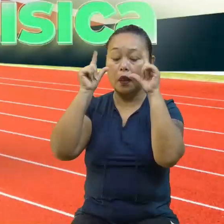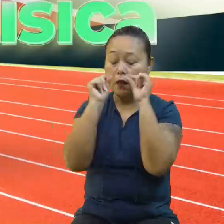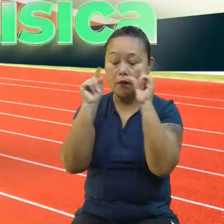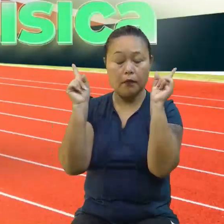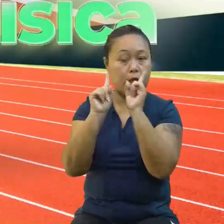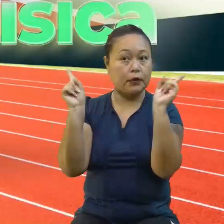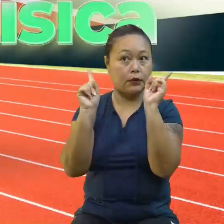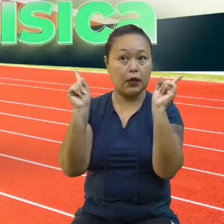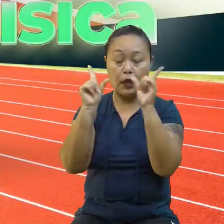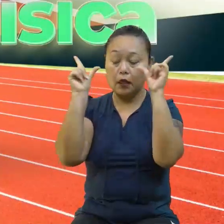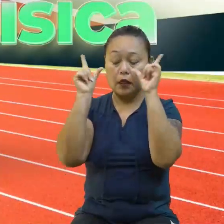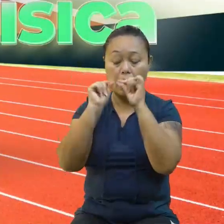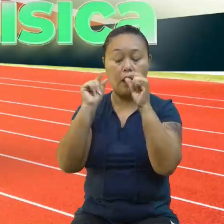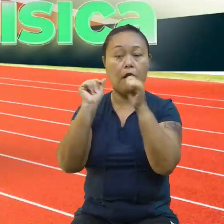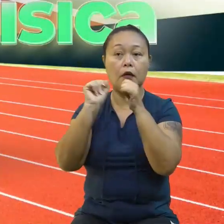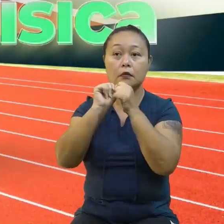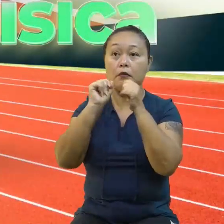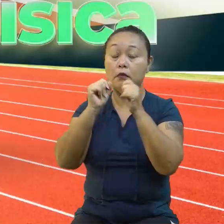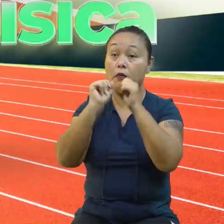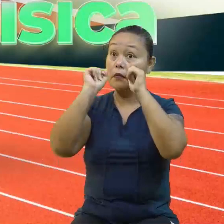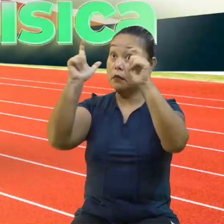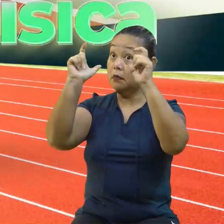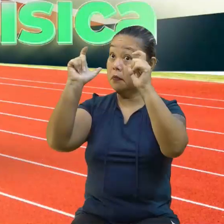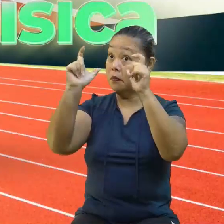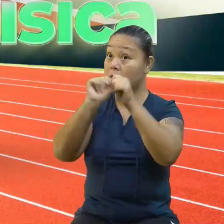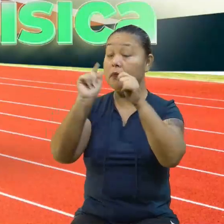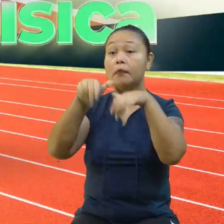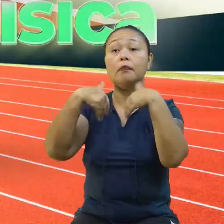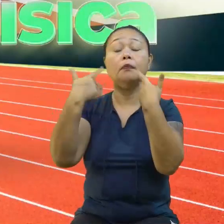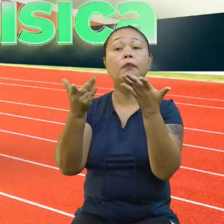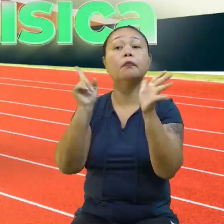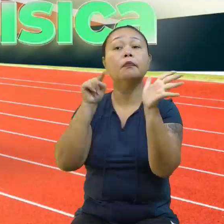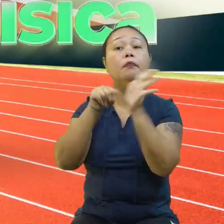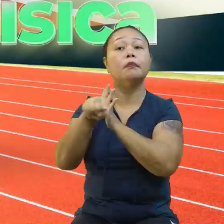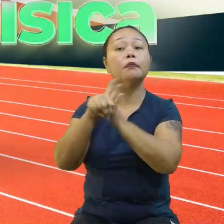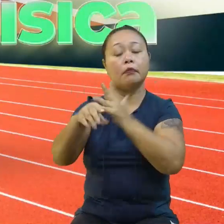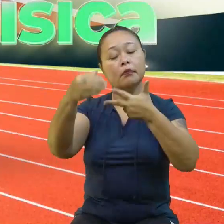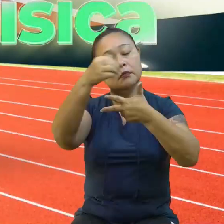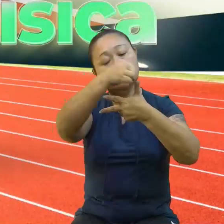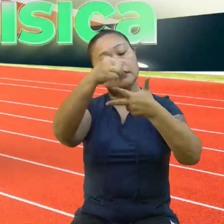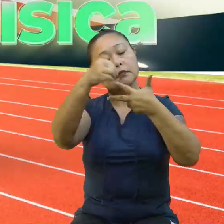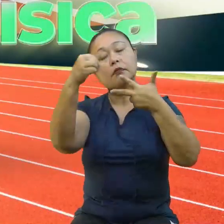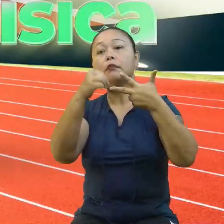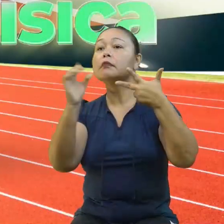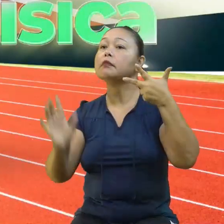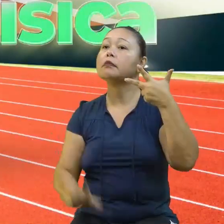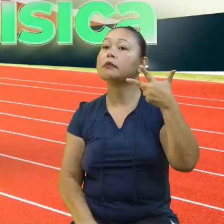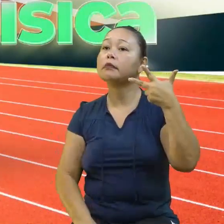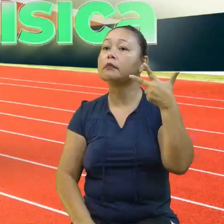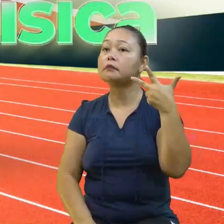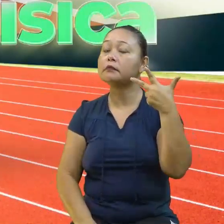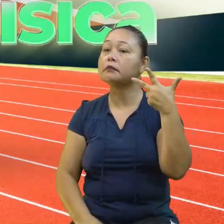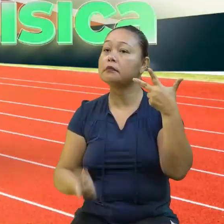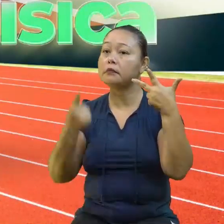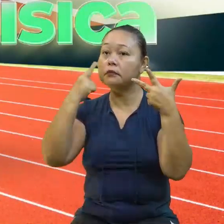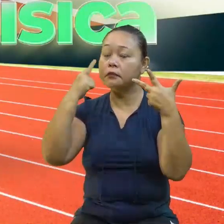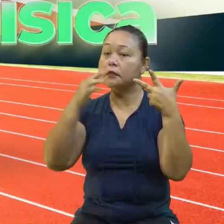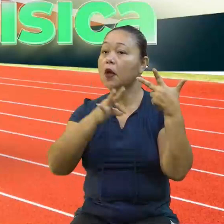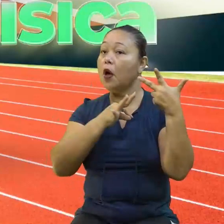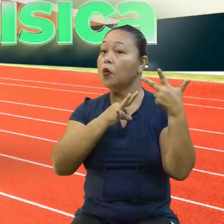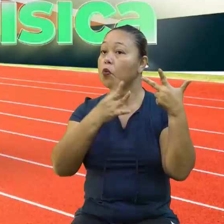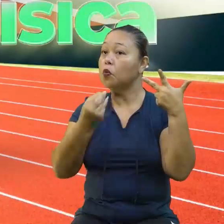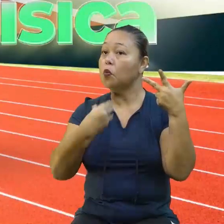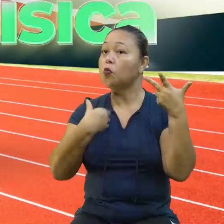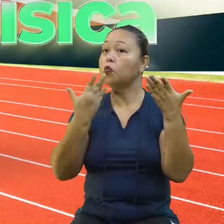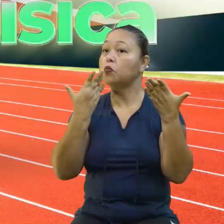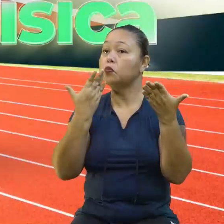Não pisca, se liga, que agora vem questão do Enem. Você tem percebido que todas as aulas a gente tem